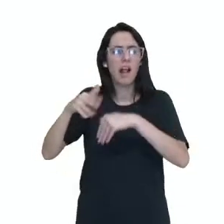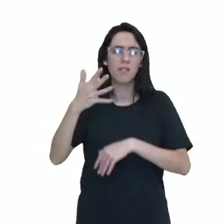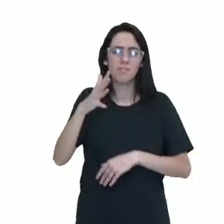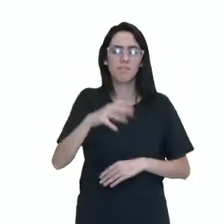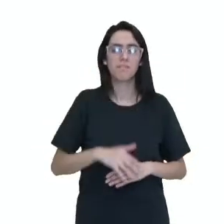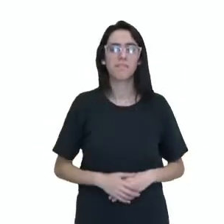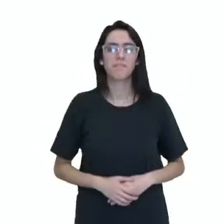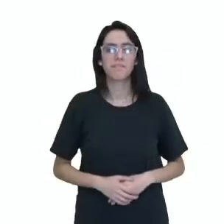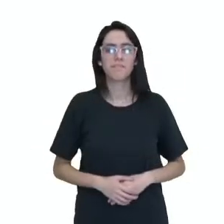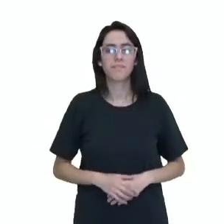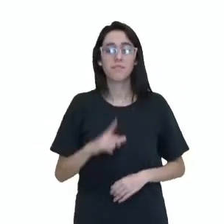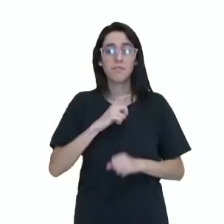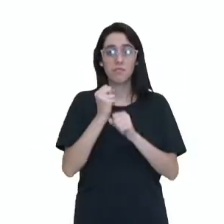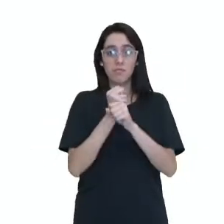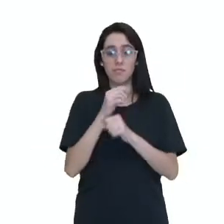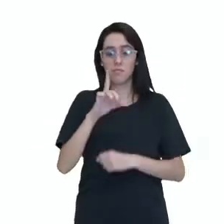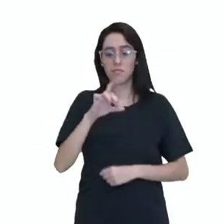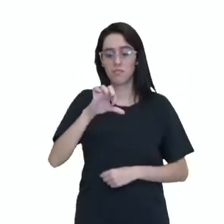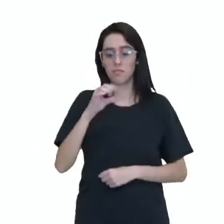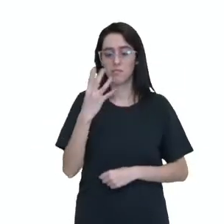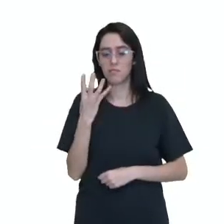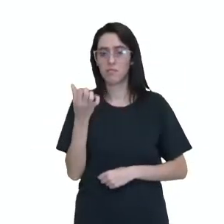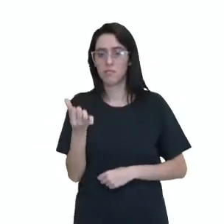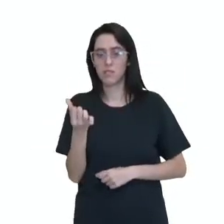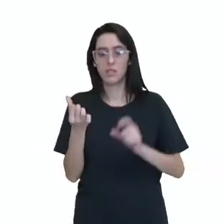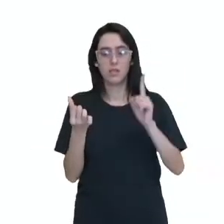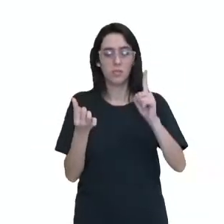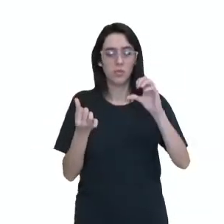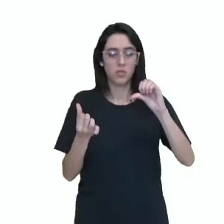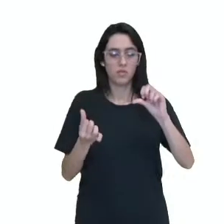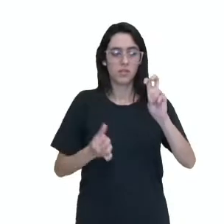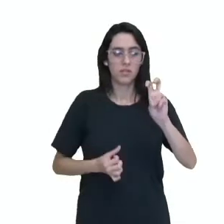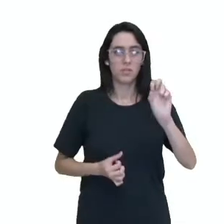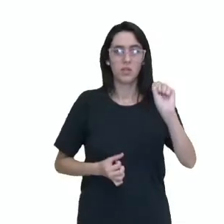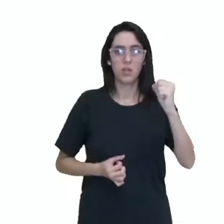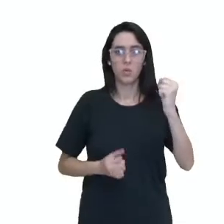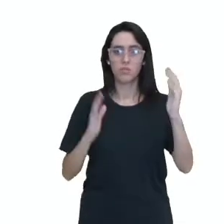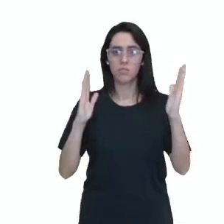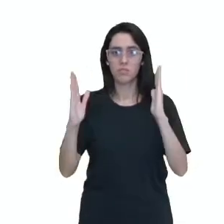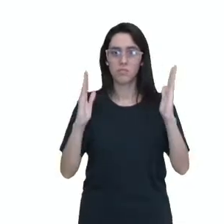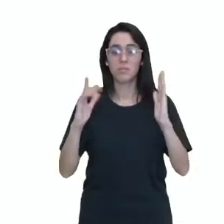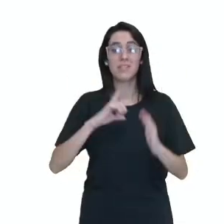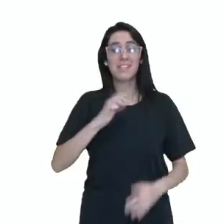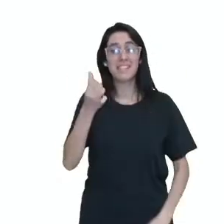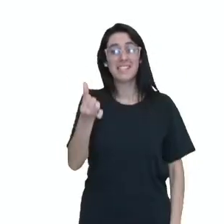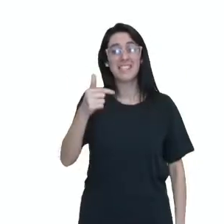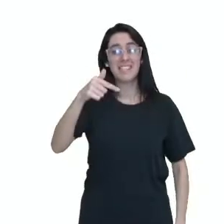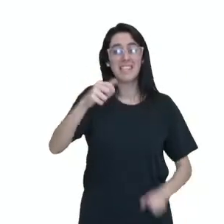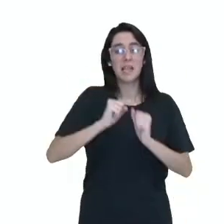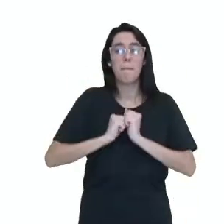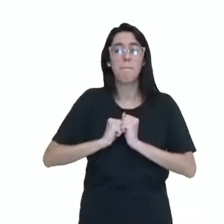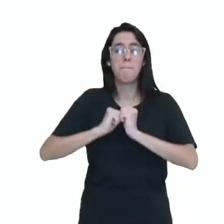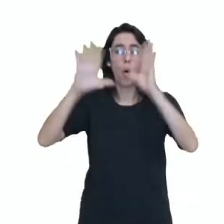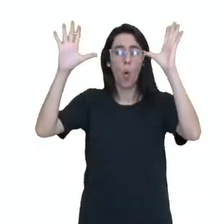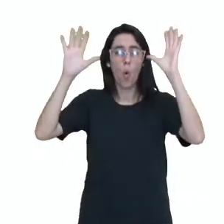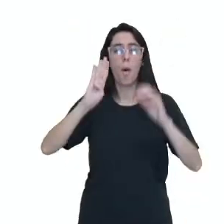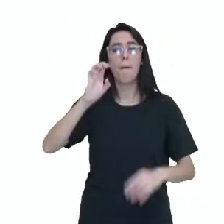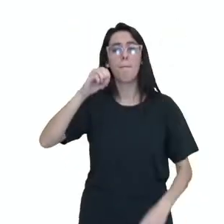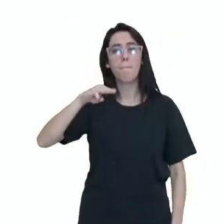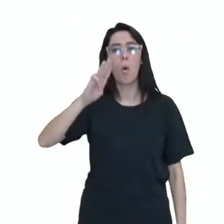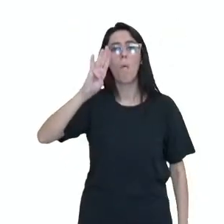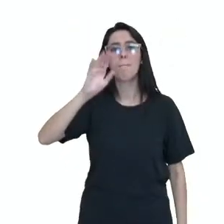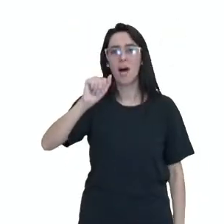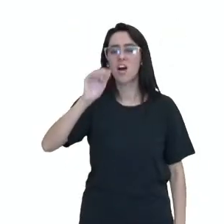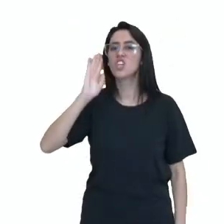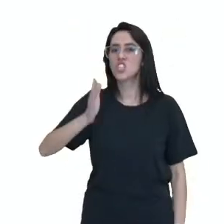Entre 1946 e 1958, 67 bombas atômicas foram detonadas nesse